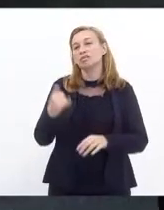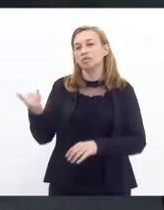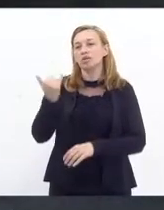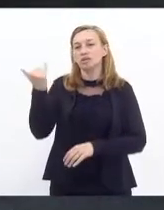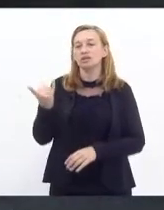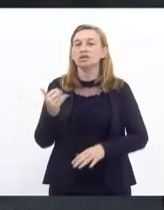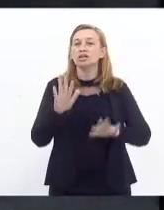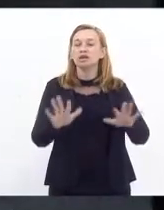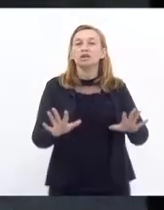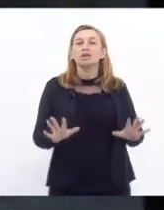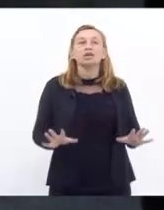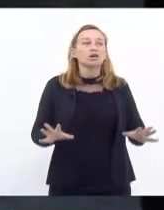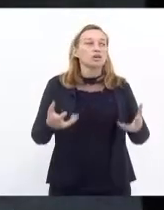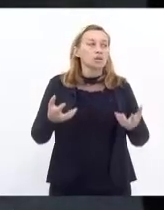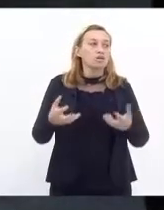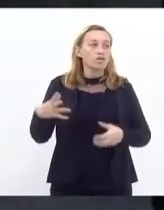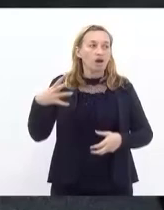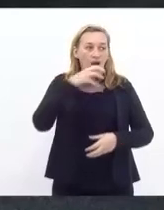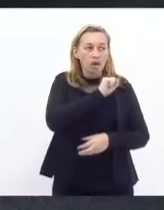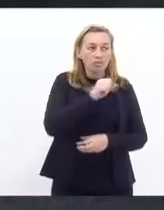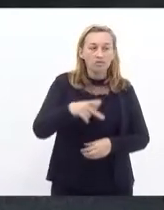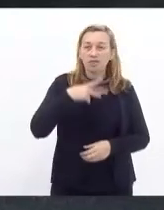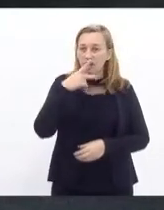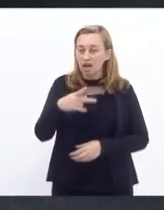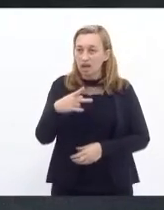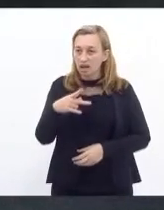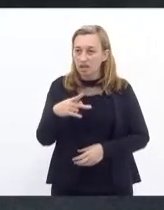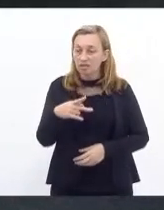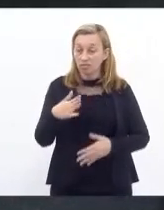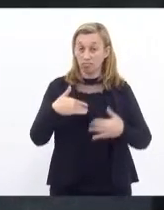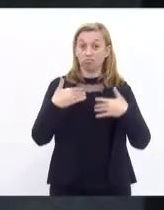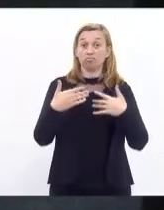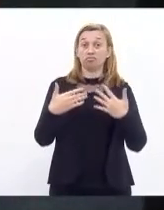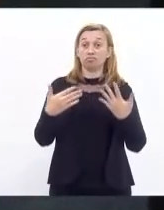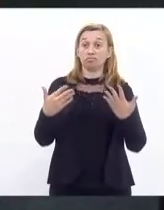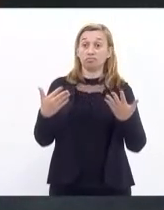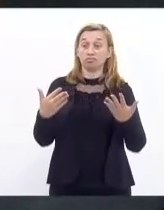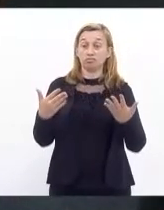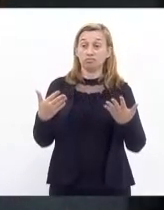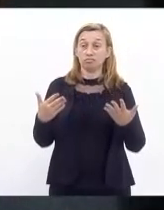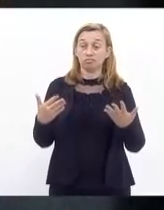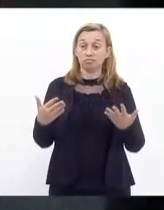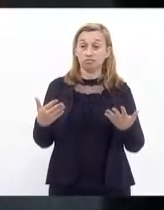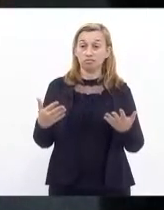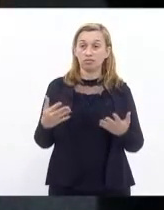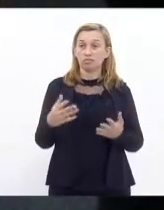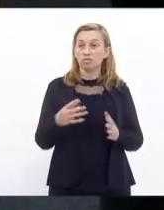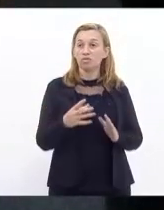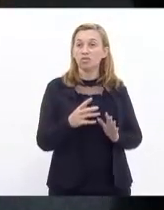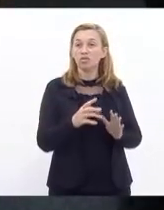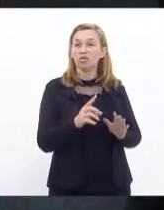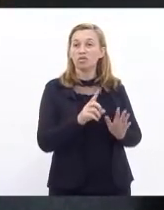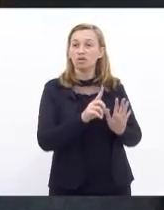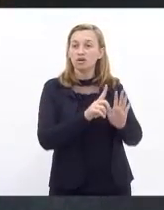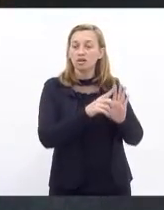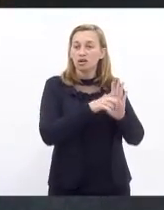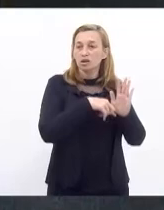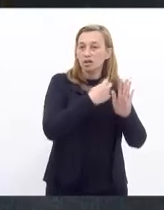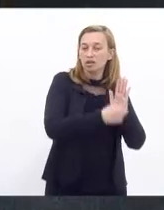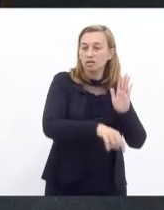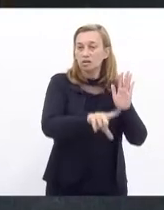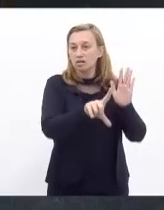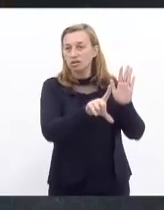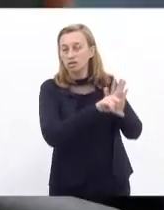Presidente, rapidamente, eu queria aqui dizer que fui surpreendida com o veto do governador no projeto de